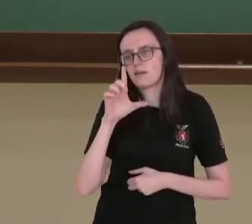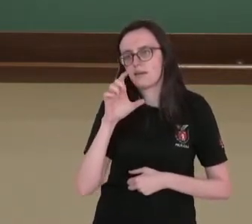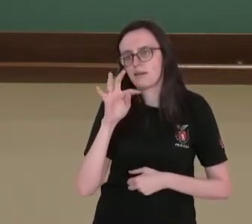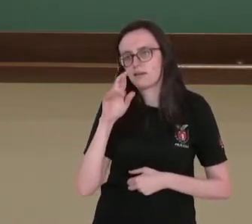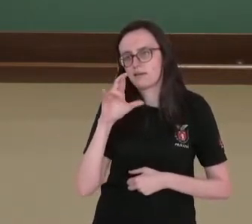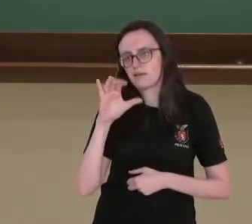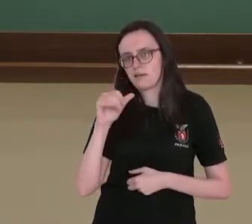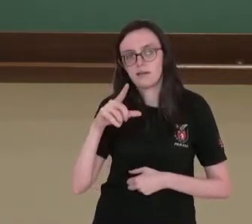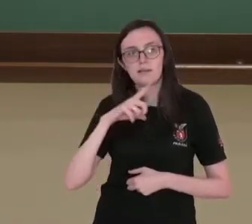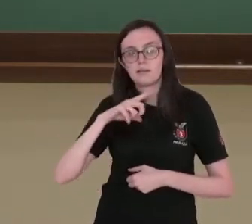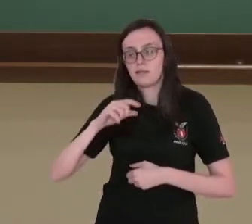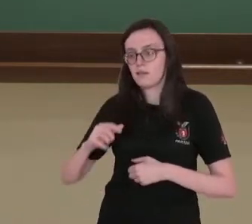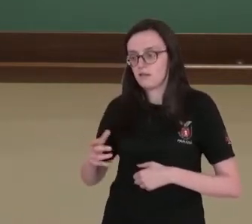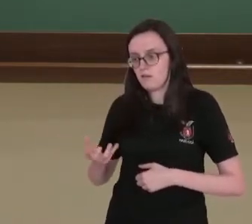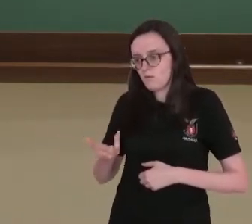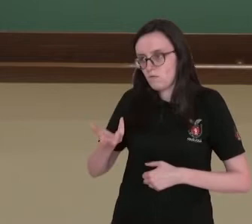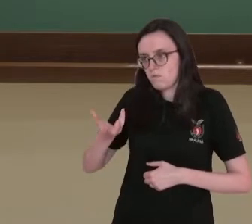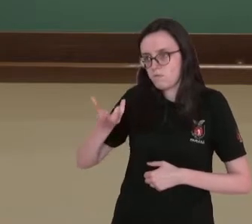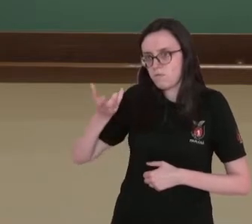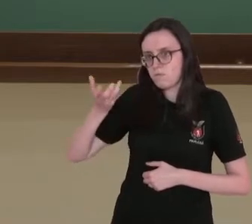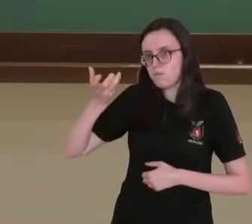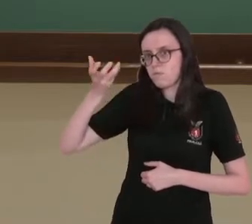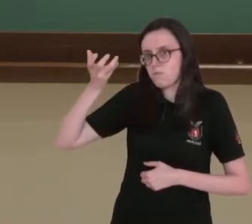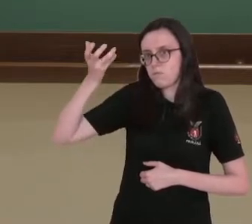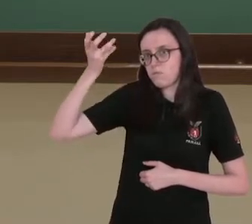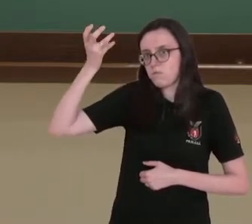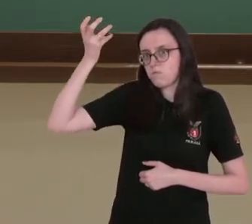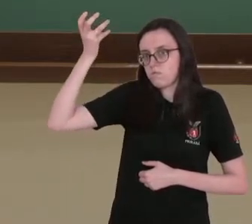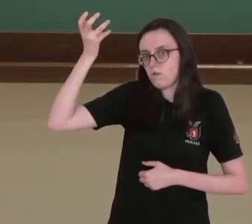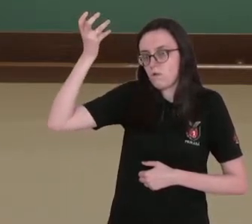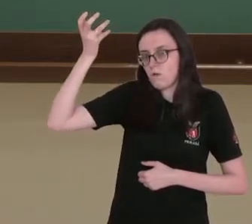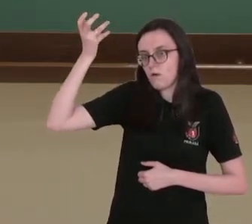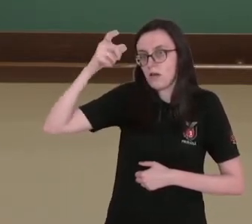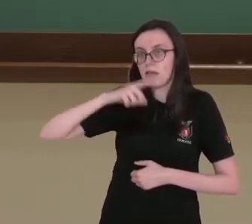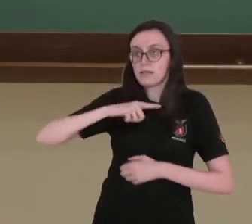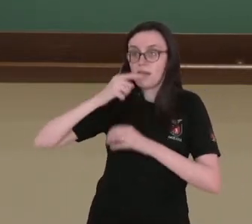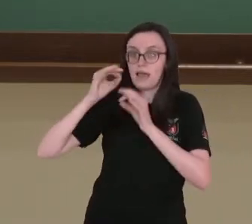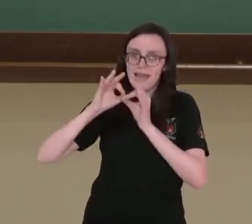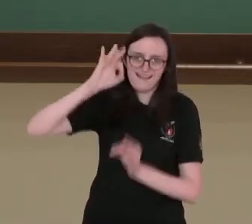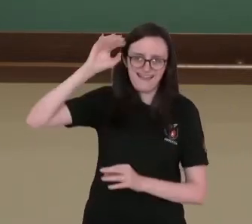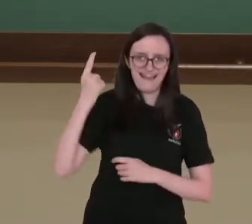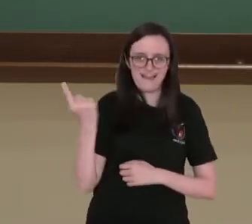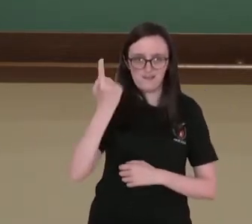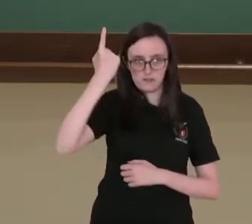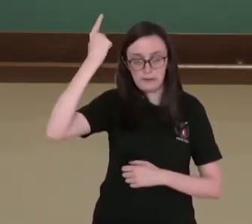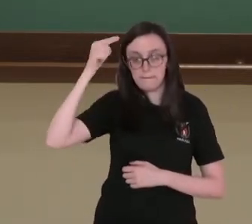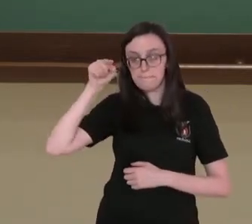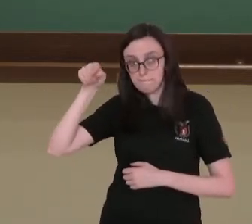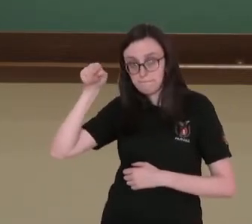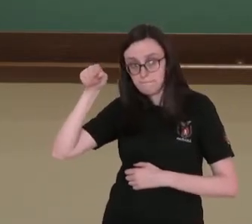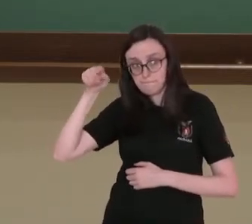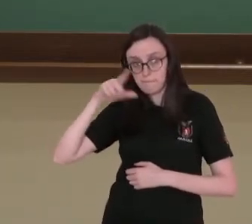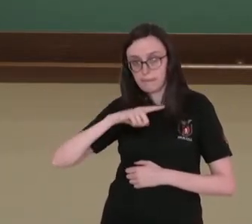altura grande, você tem uma quantidade de massa aqui em cima e uma altura. Essa energia, tem energia que nós chamamos